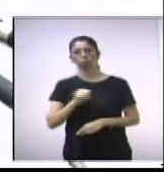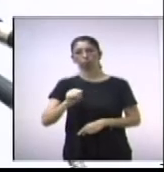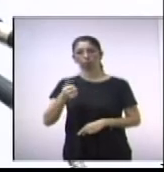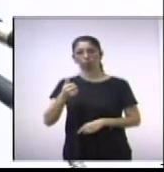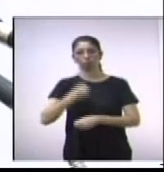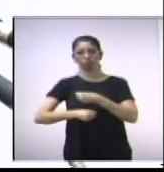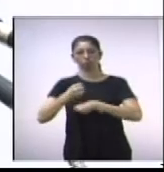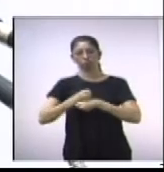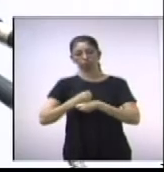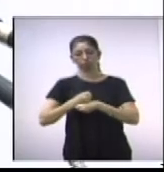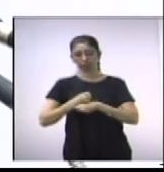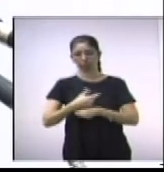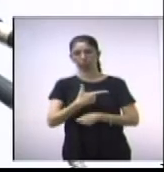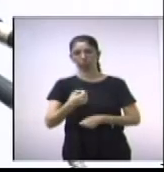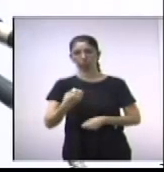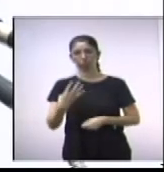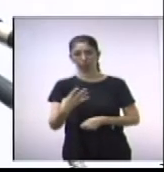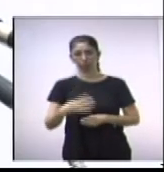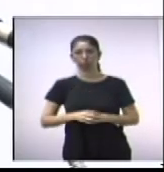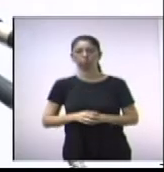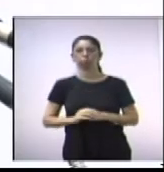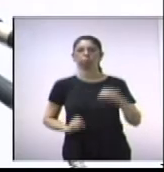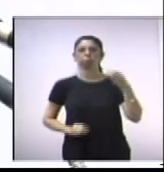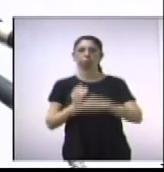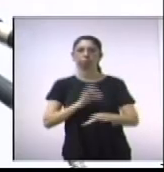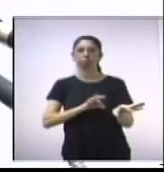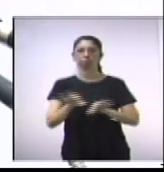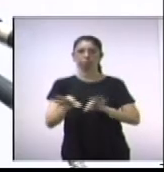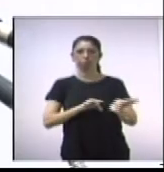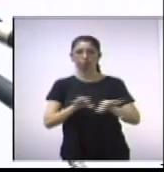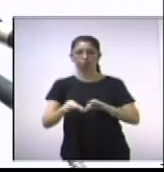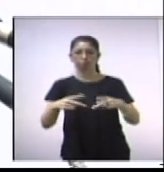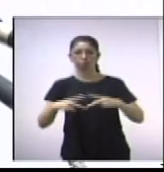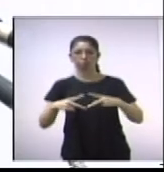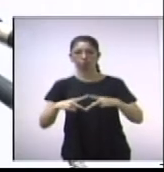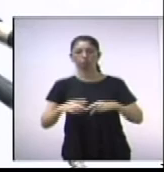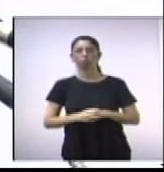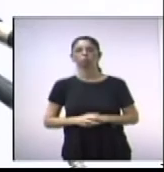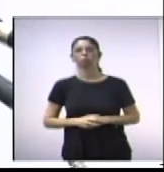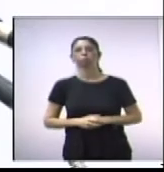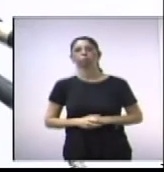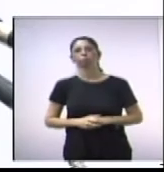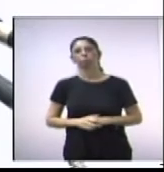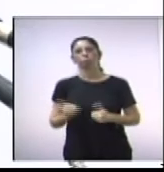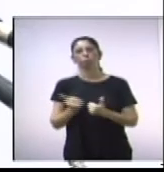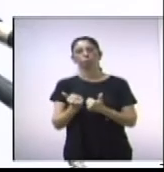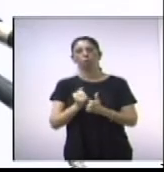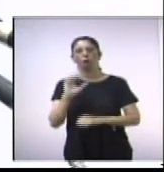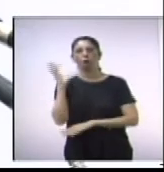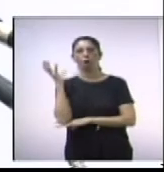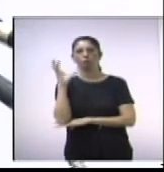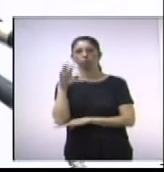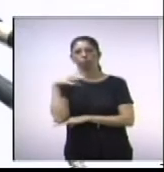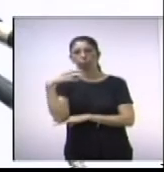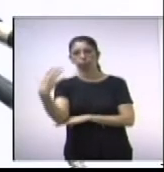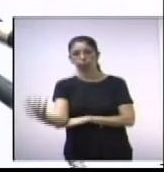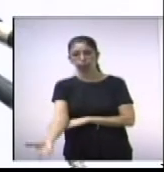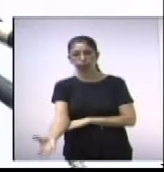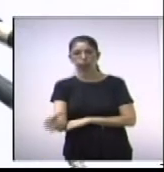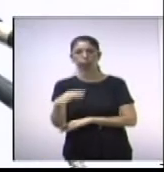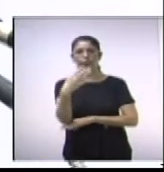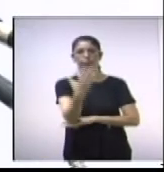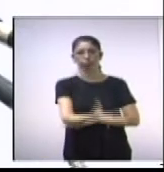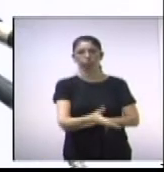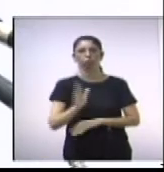81/2014, que propôs a criação de um plano municipal de substituição de árvores condenadas nas ruas e avenidas da cidade, com